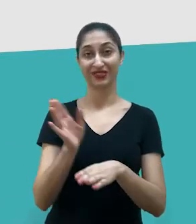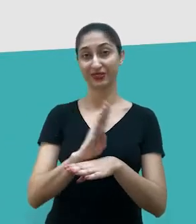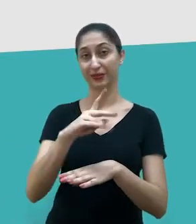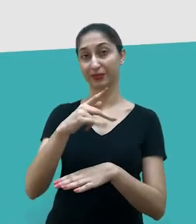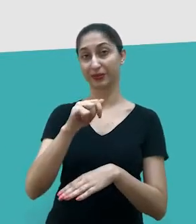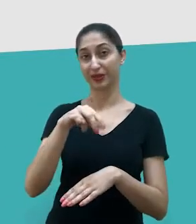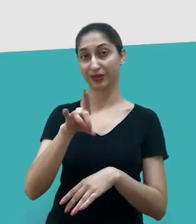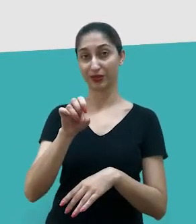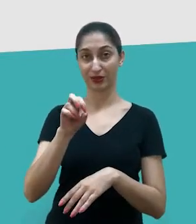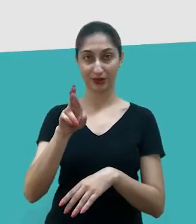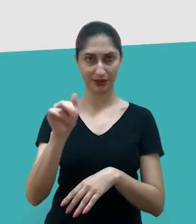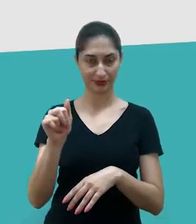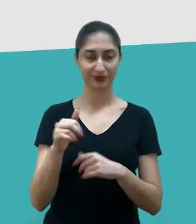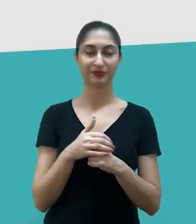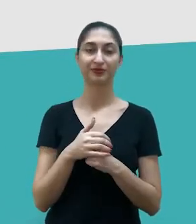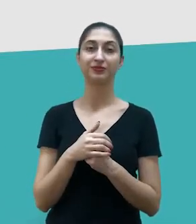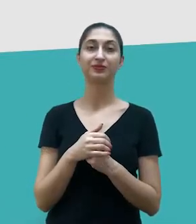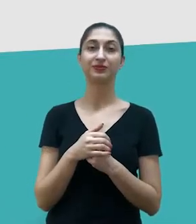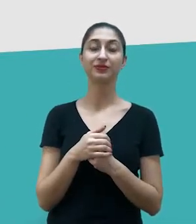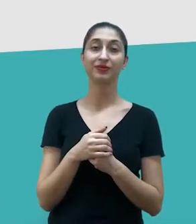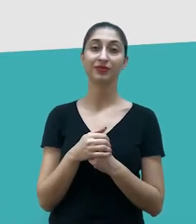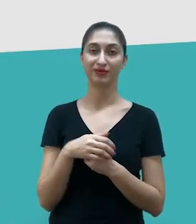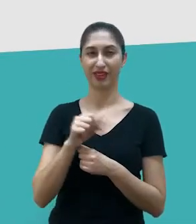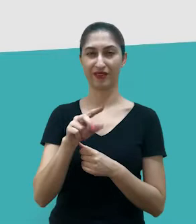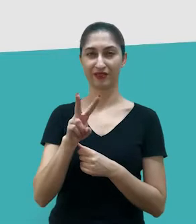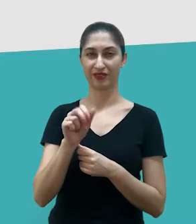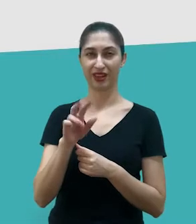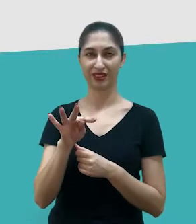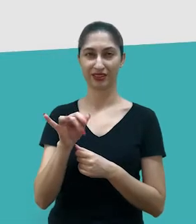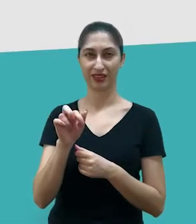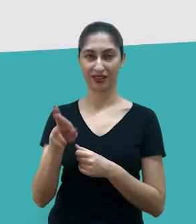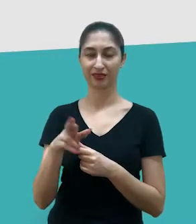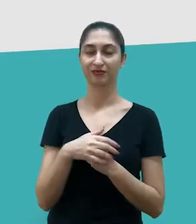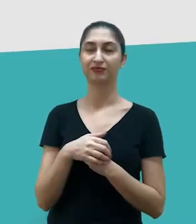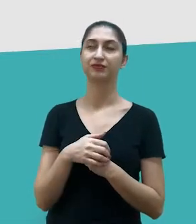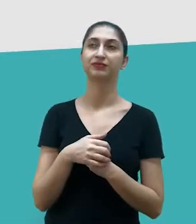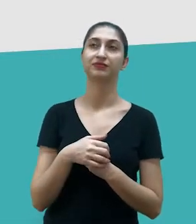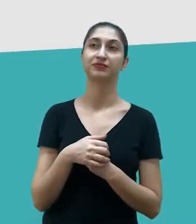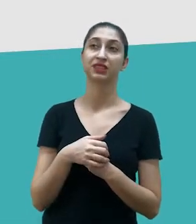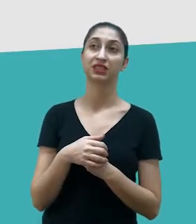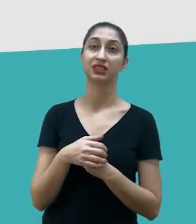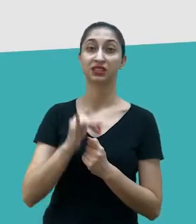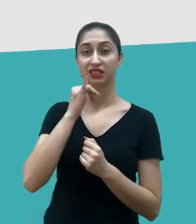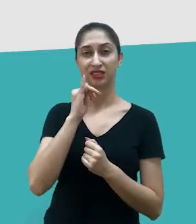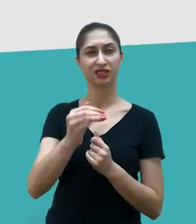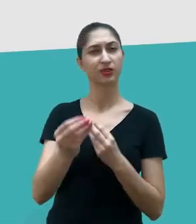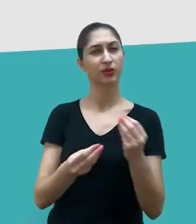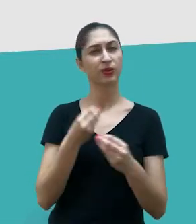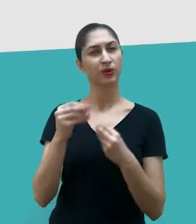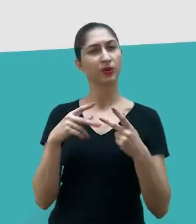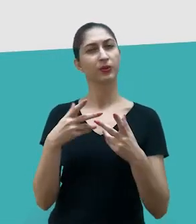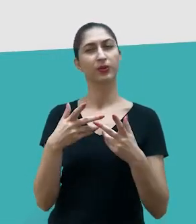Pandora, né? E aí, Avatar, do planeta Pandora, que fala de como que aqueles seres